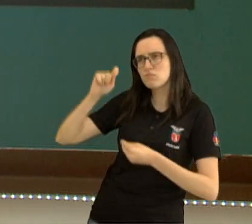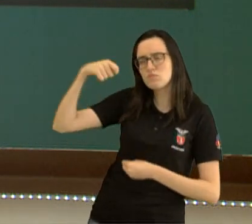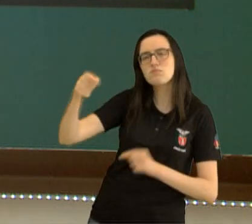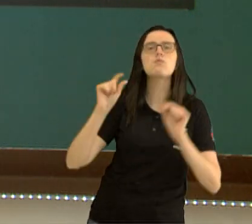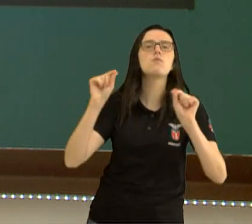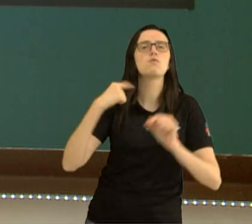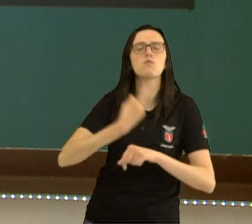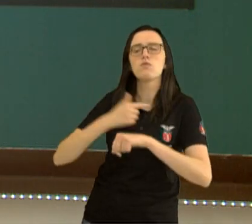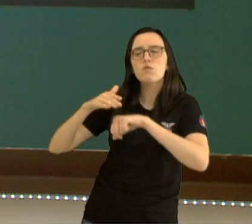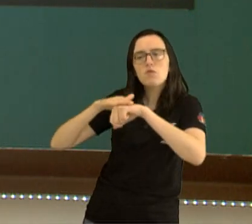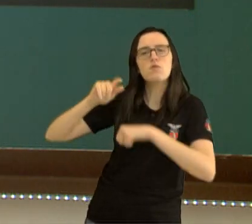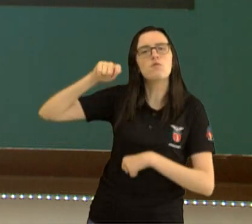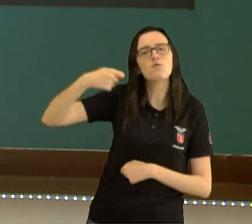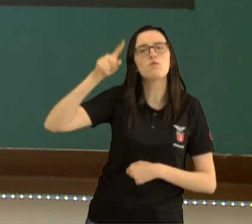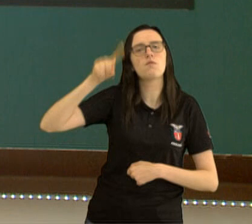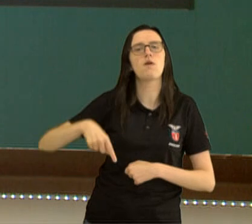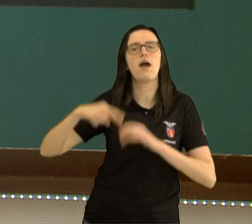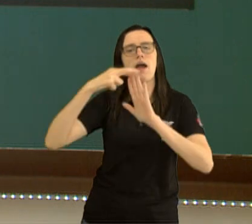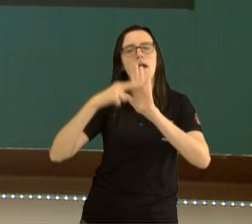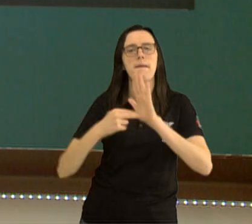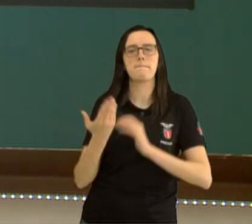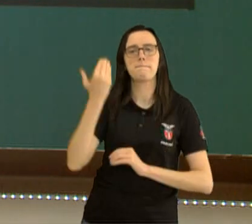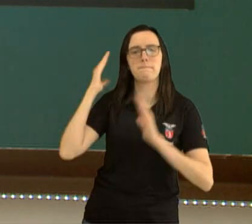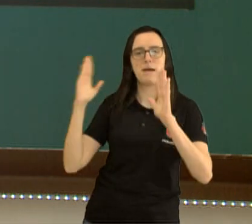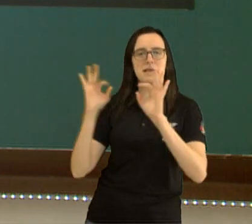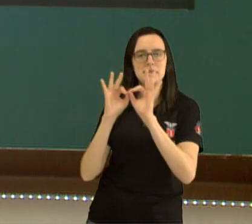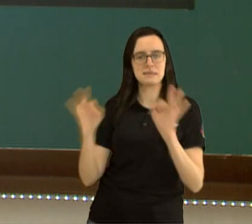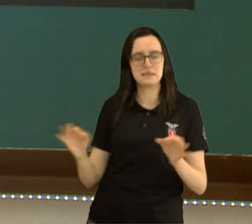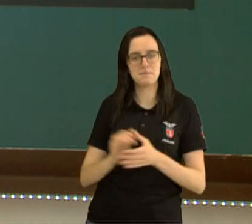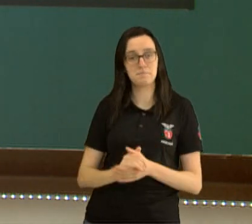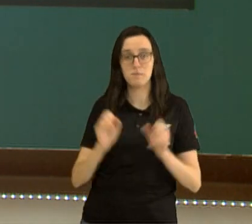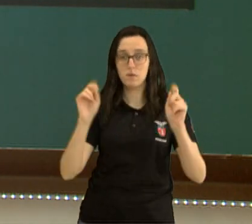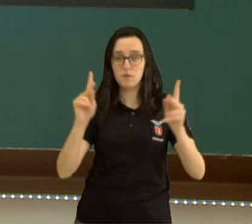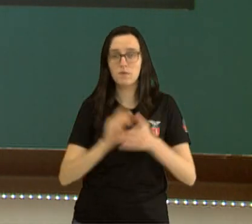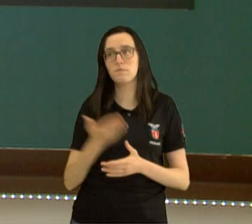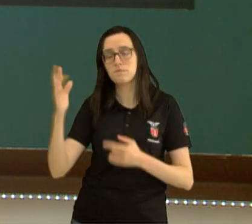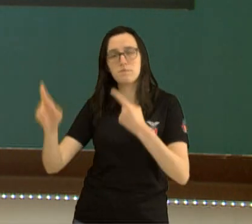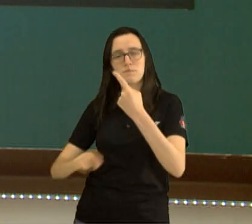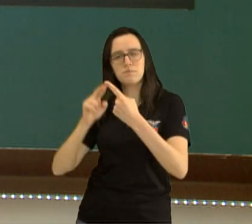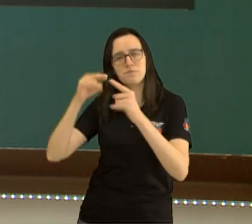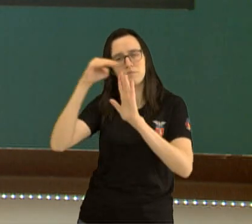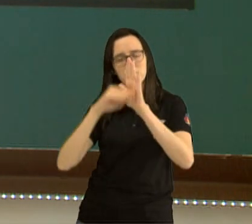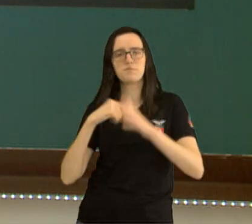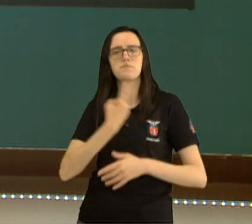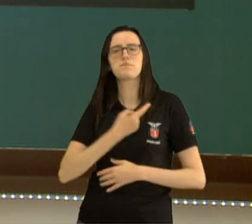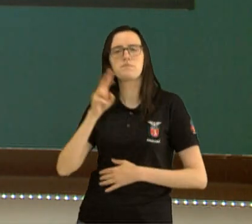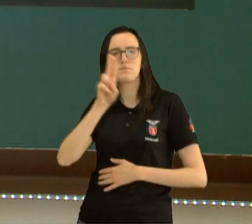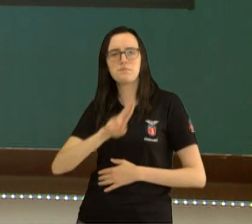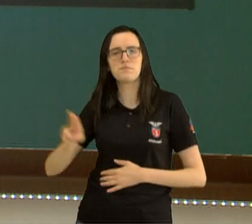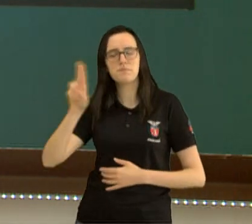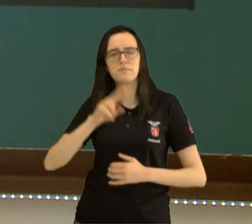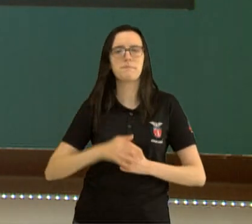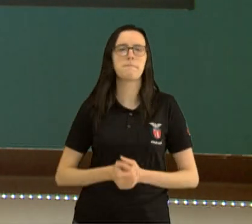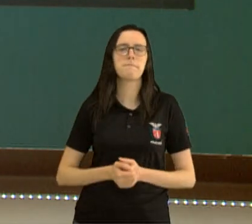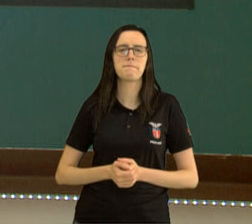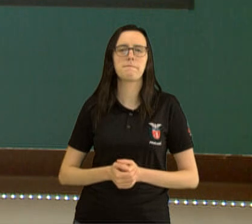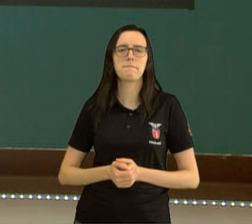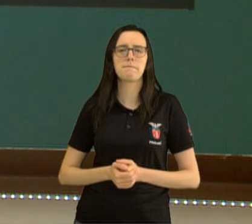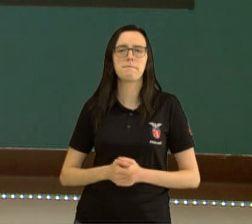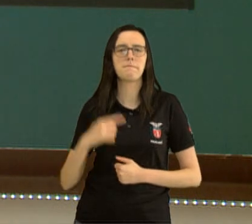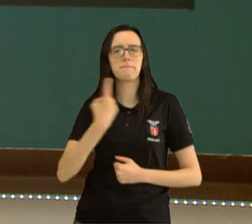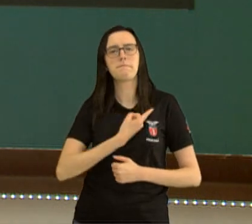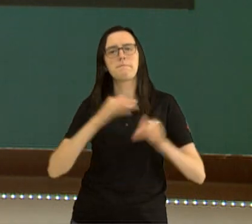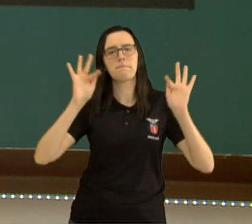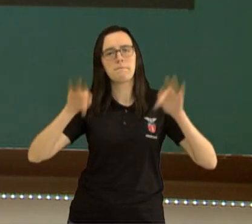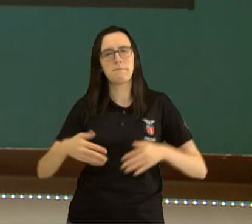e conversamos um pouco sobre as regras do passado simples, tá ok? Referências da nossa aula. E a gente encerra